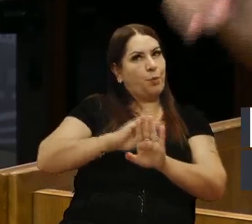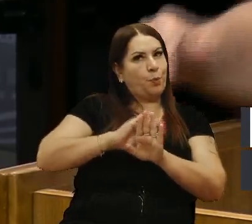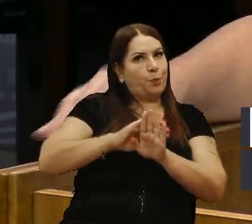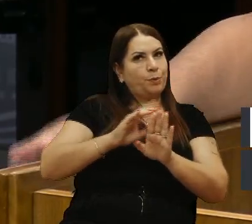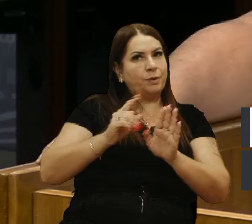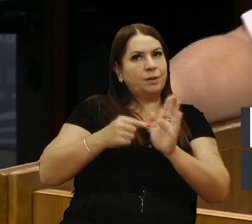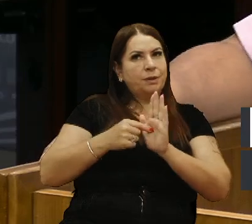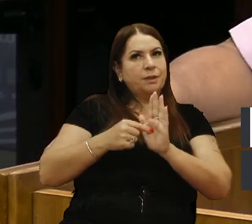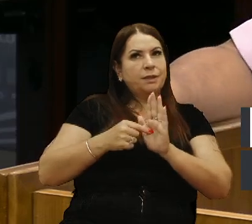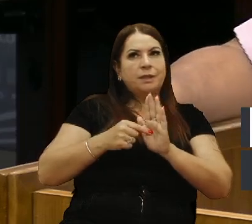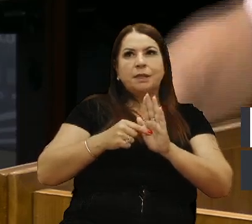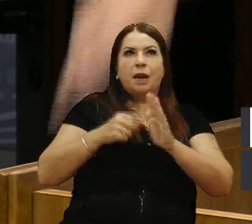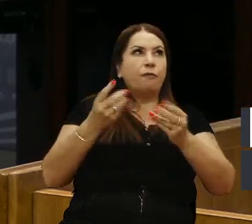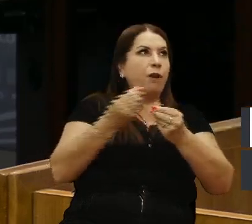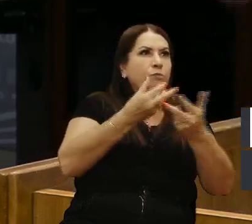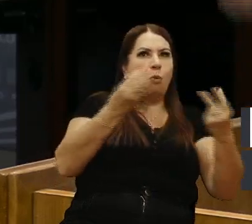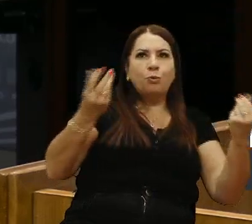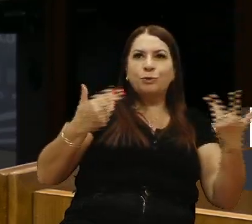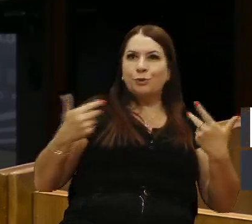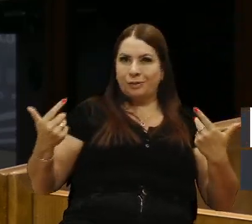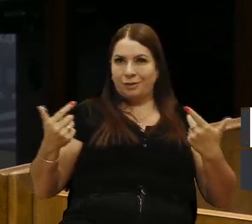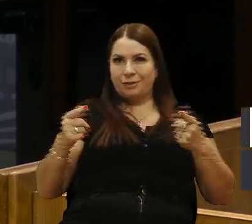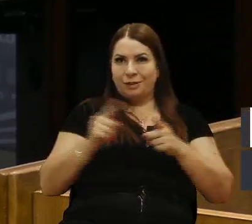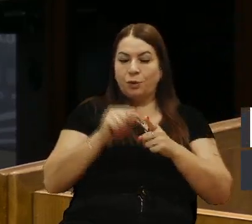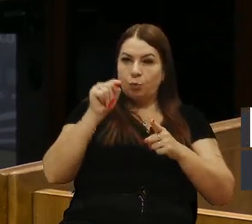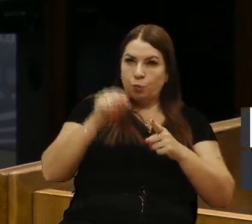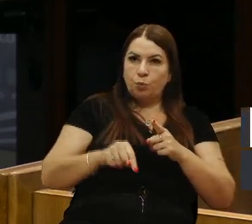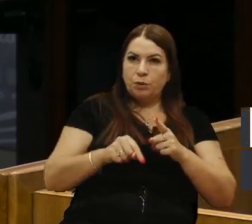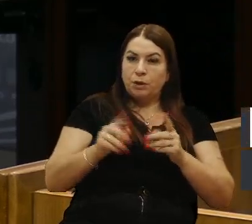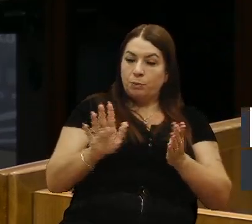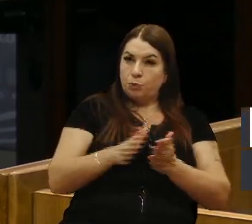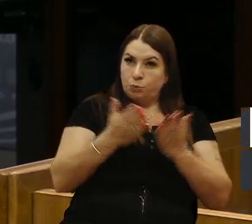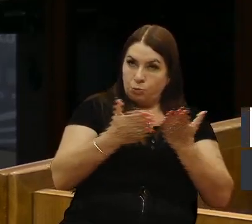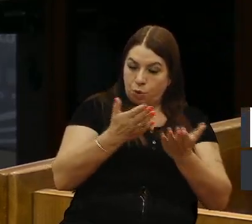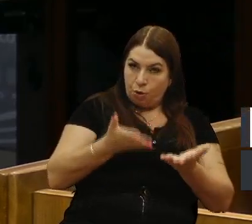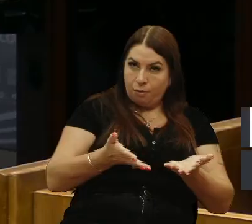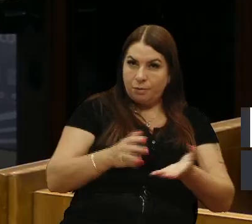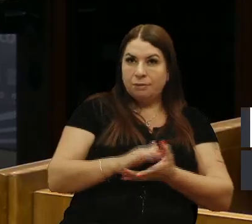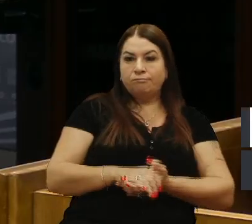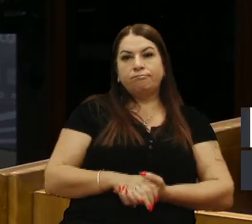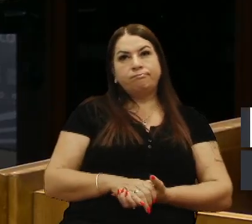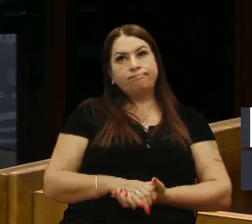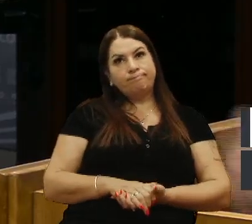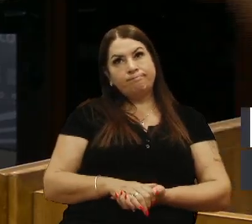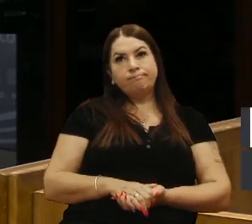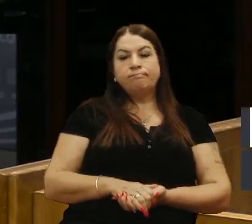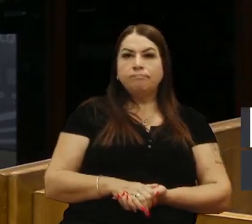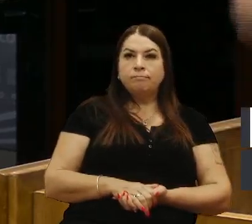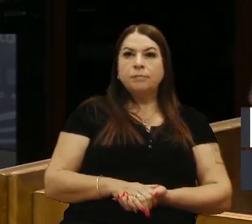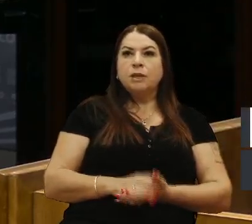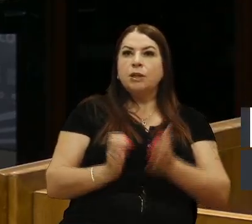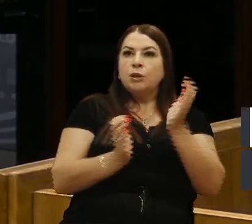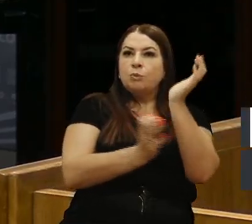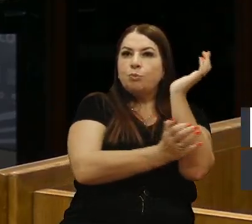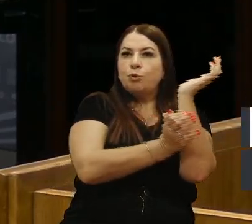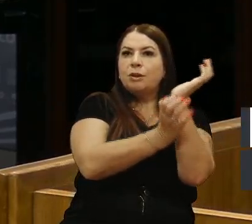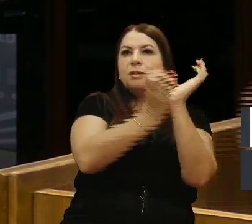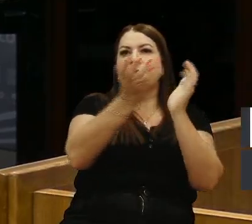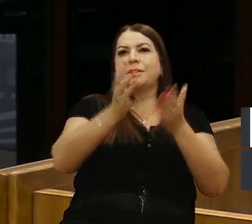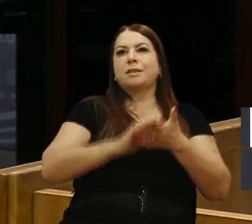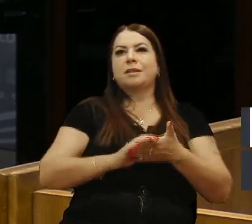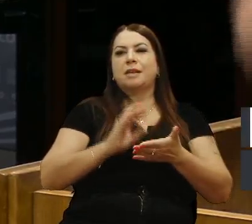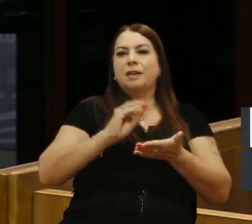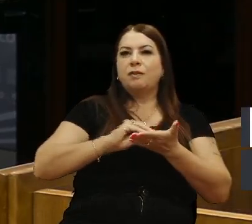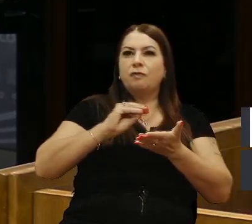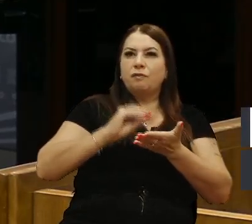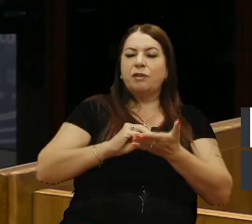move montanhas. E quando é para os pobres, a burocracia, a